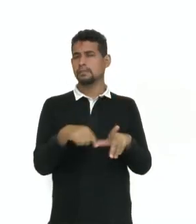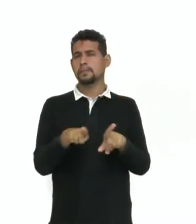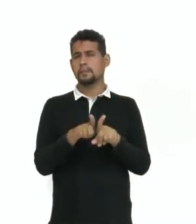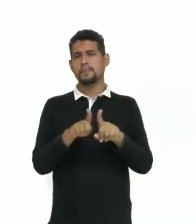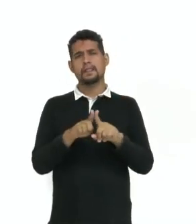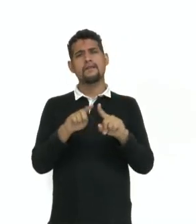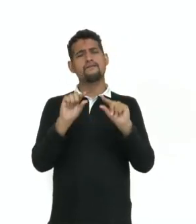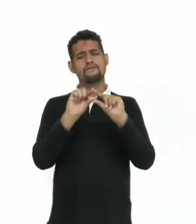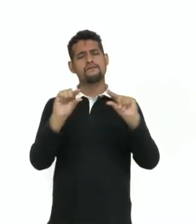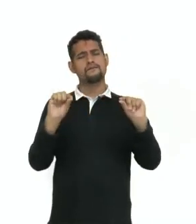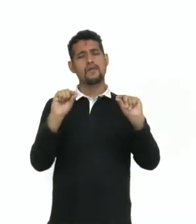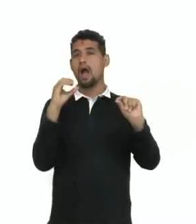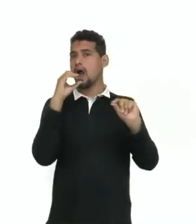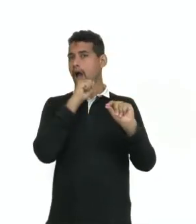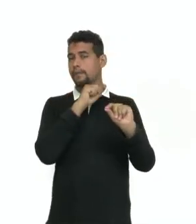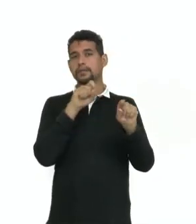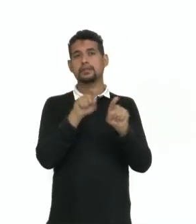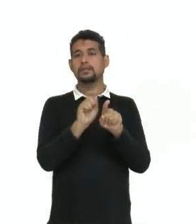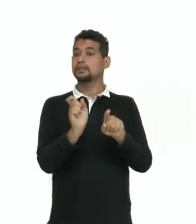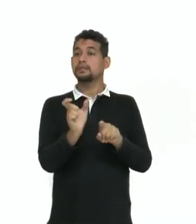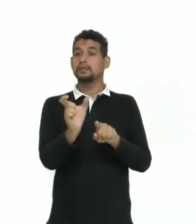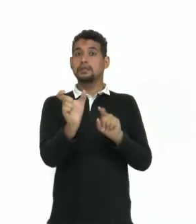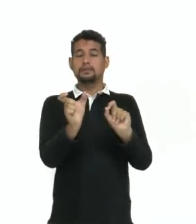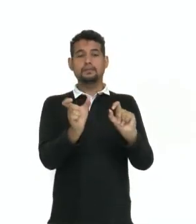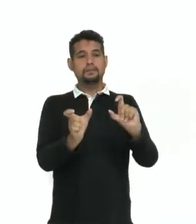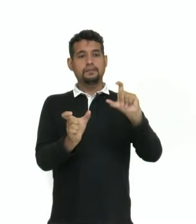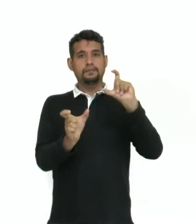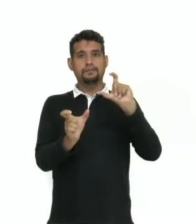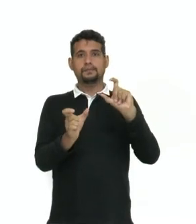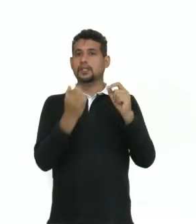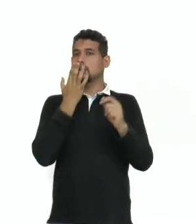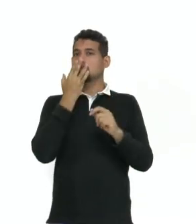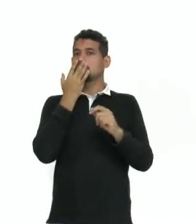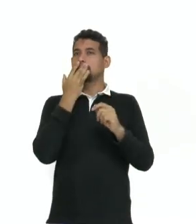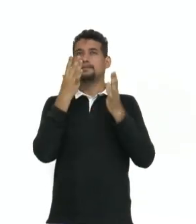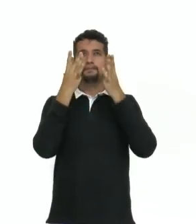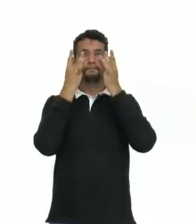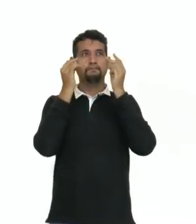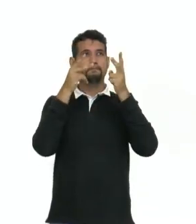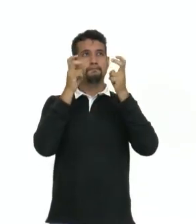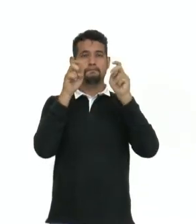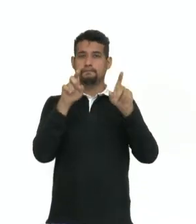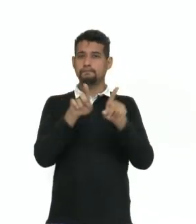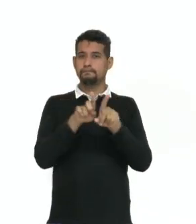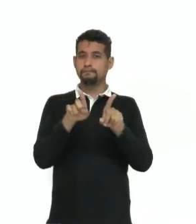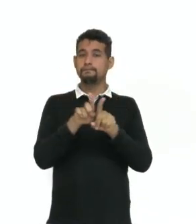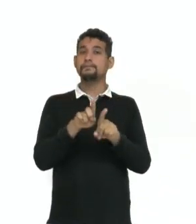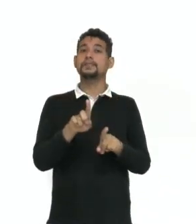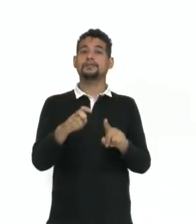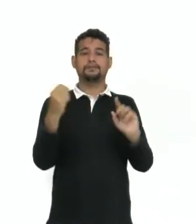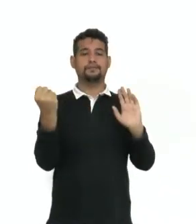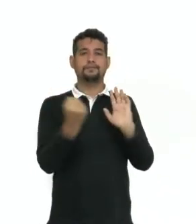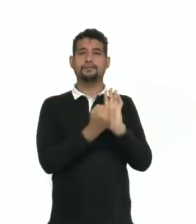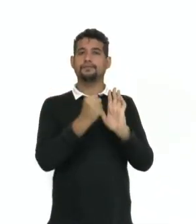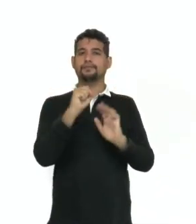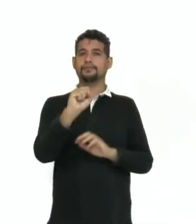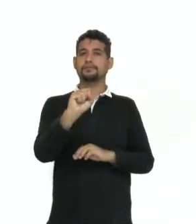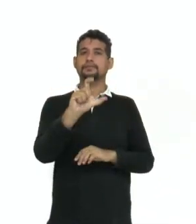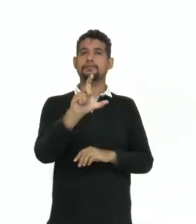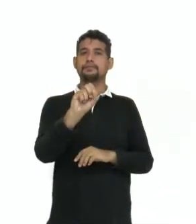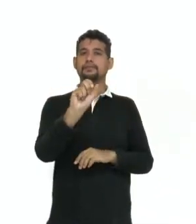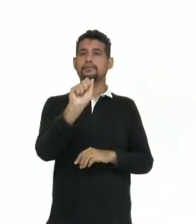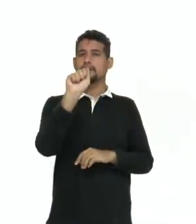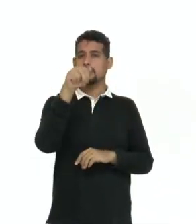fontes arredondadas e de tamanhos grandes, cores chamativas, informações e slogan. O slogan é aquela